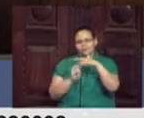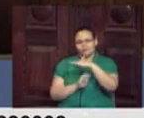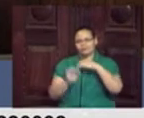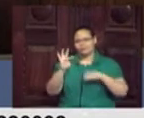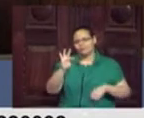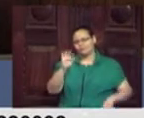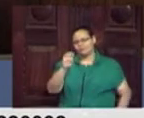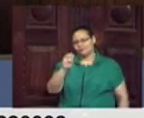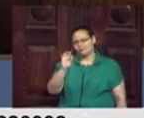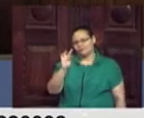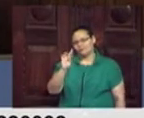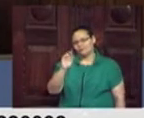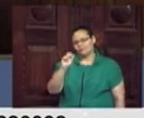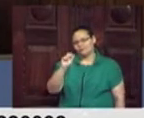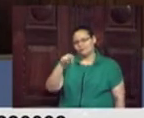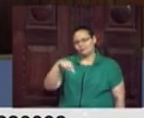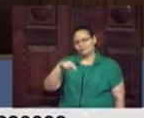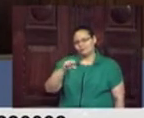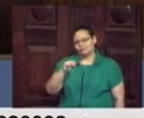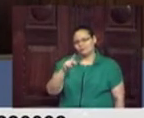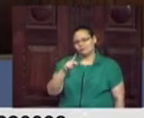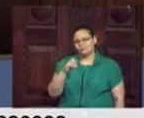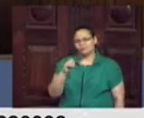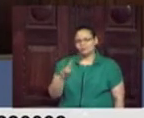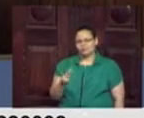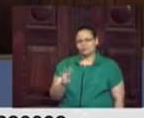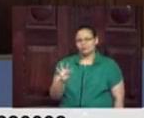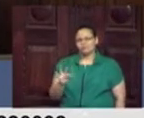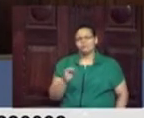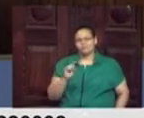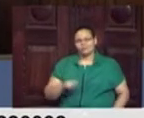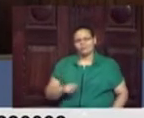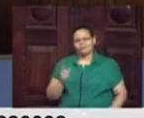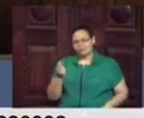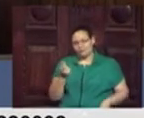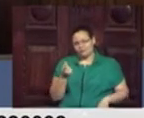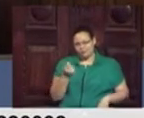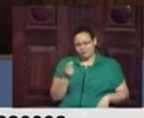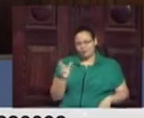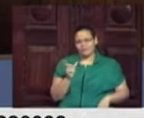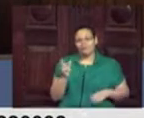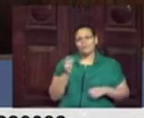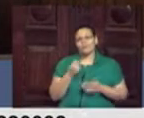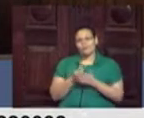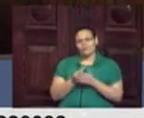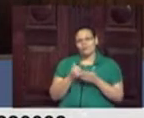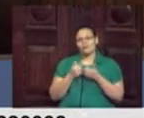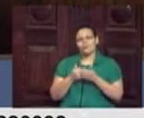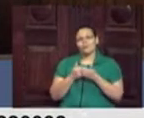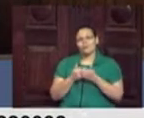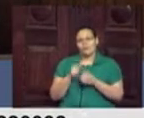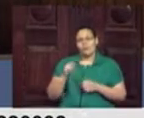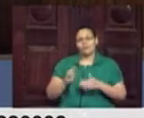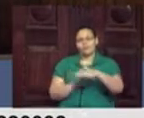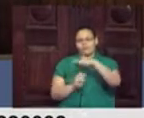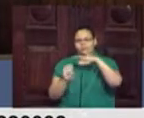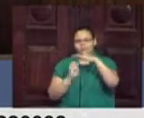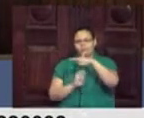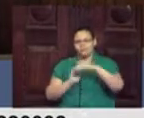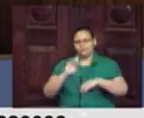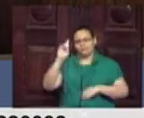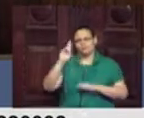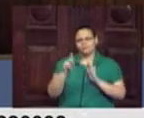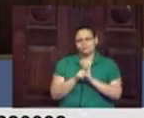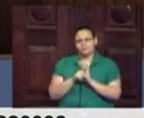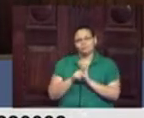de uma passagem, quem determina é o empresário de ônibus, é a FETransport, são os empresários de ônibus que controlam a emissão